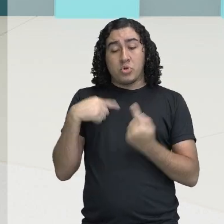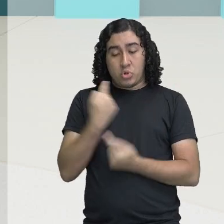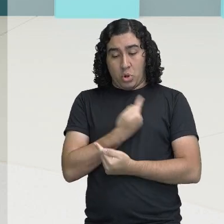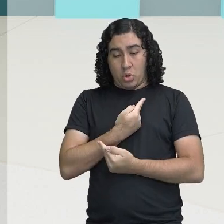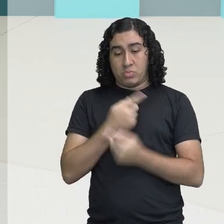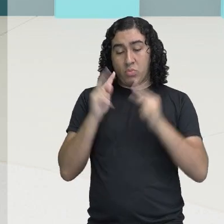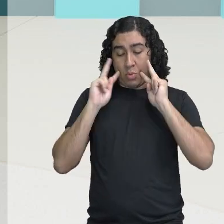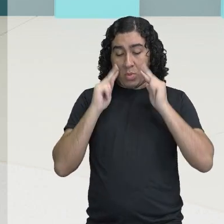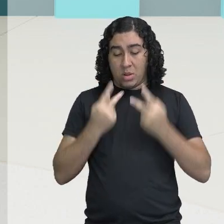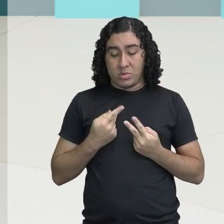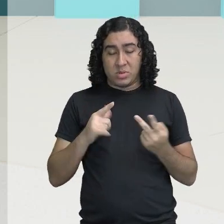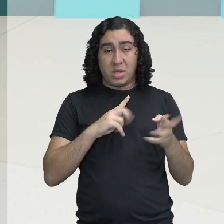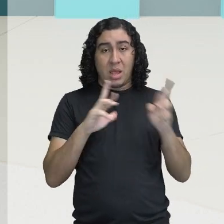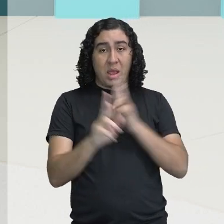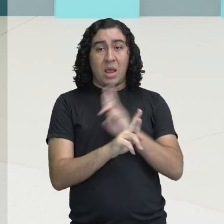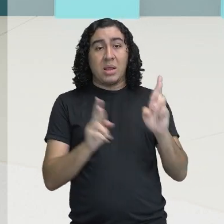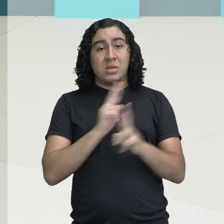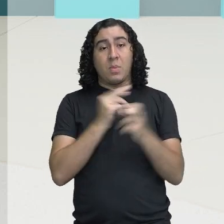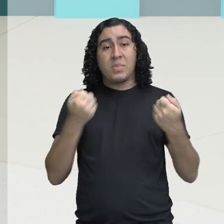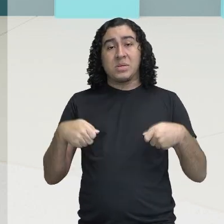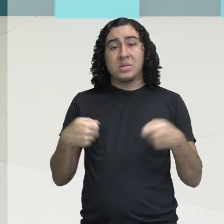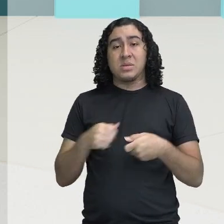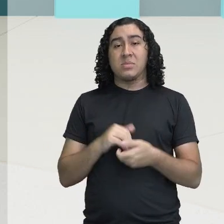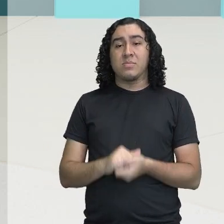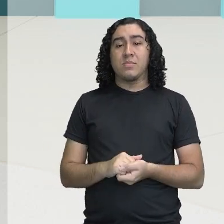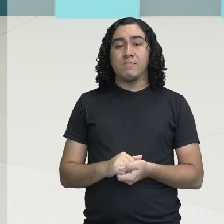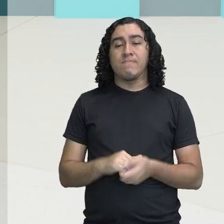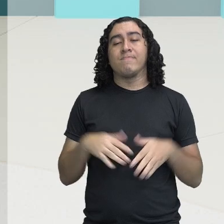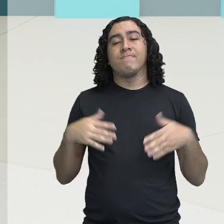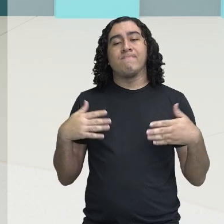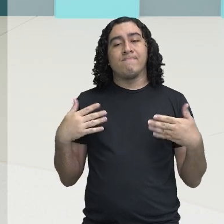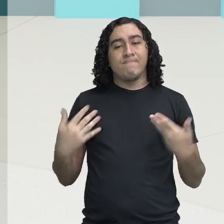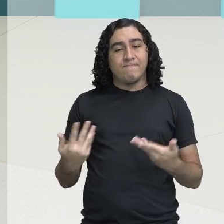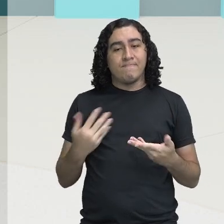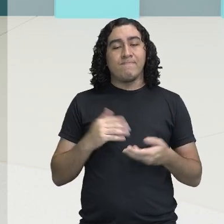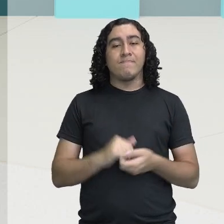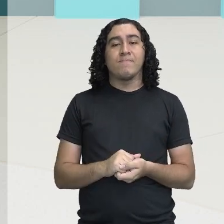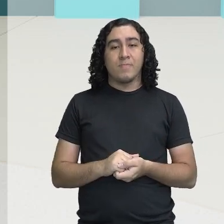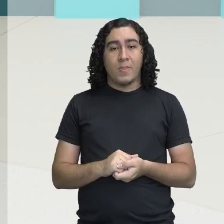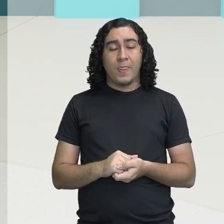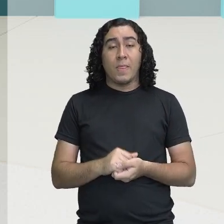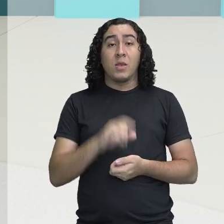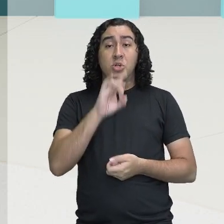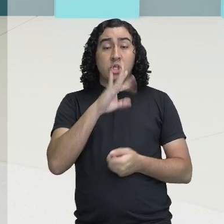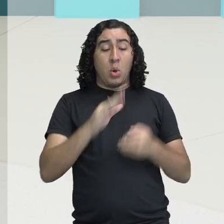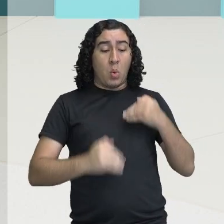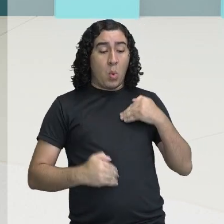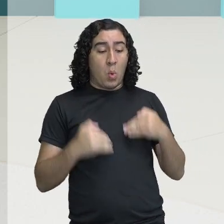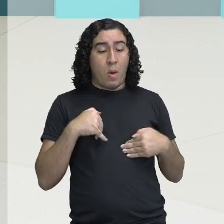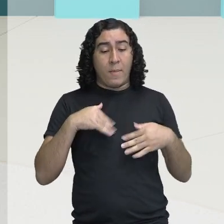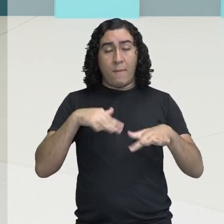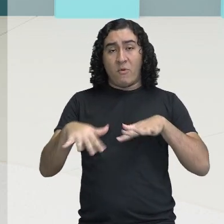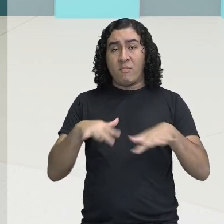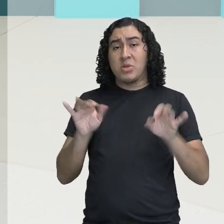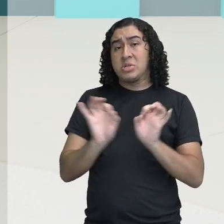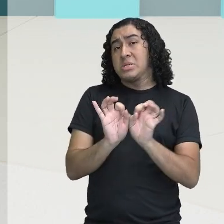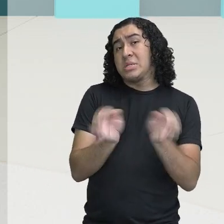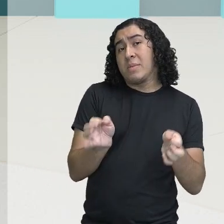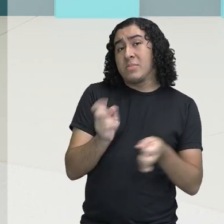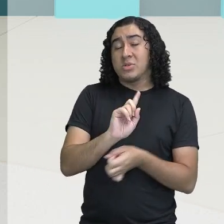seres relacionais. Então, para além do mover corporal, vamos nos